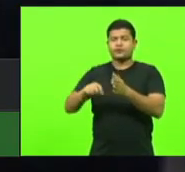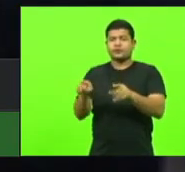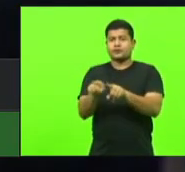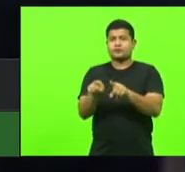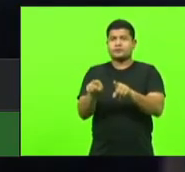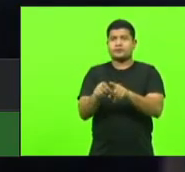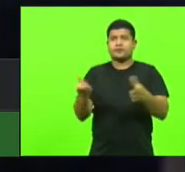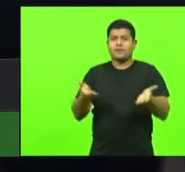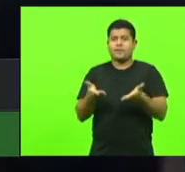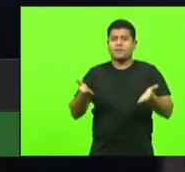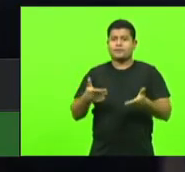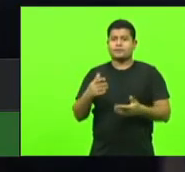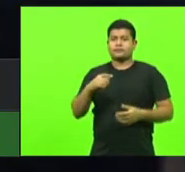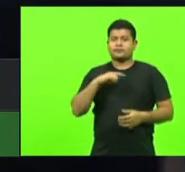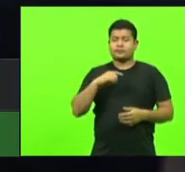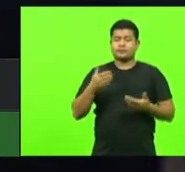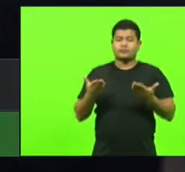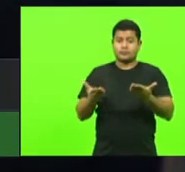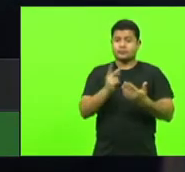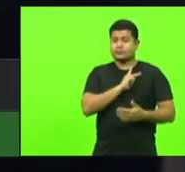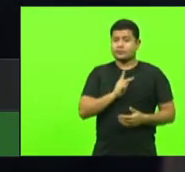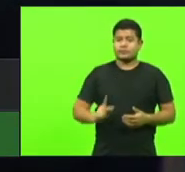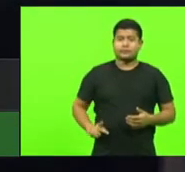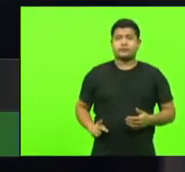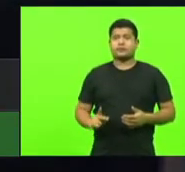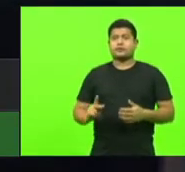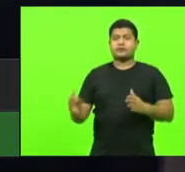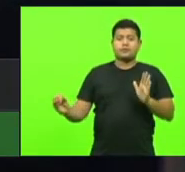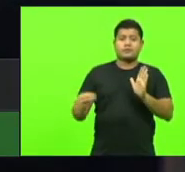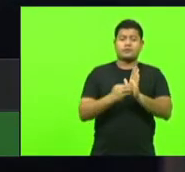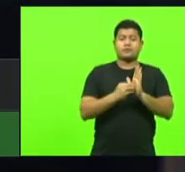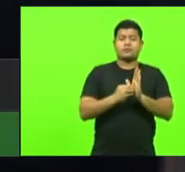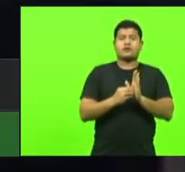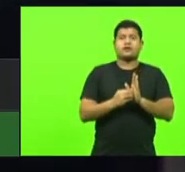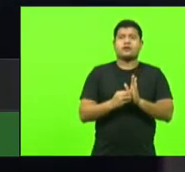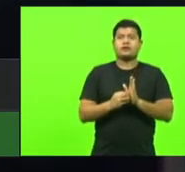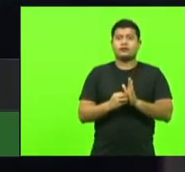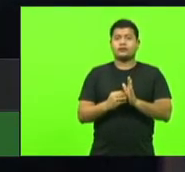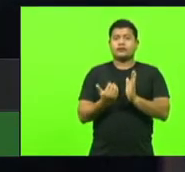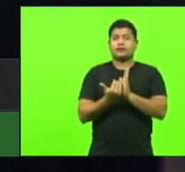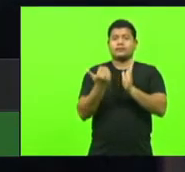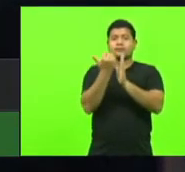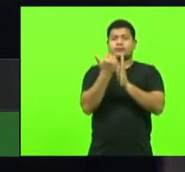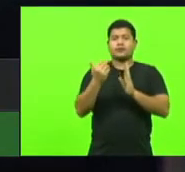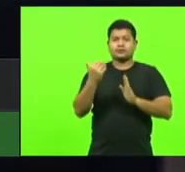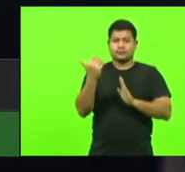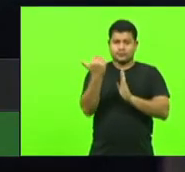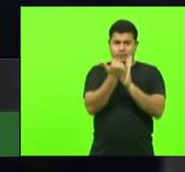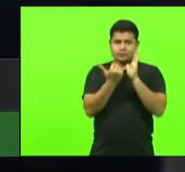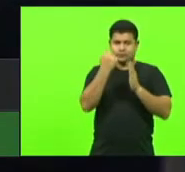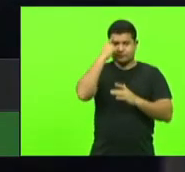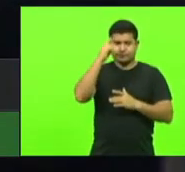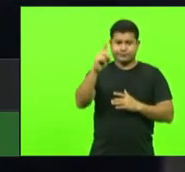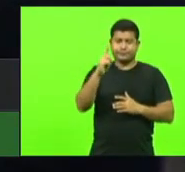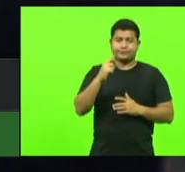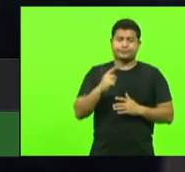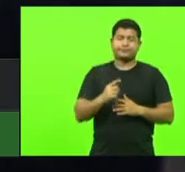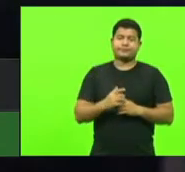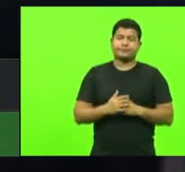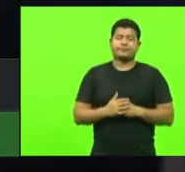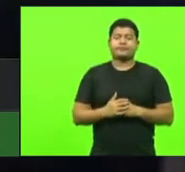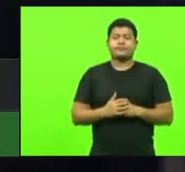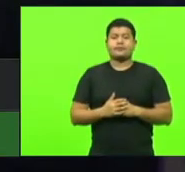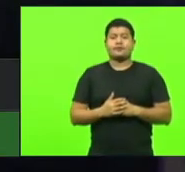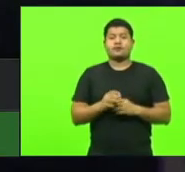e parabenizo também o presidente por ter colocado na pauta, extra pauta, esse projeto. Então, só para